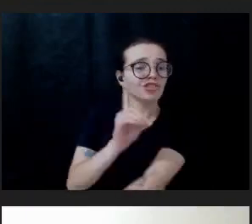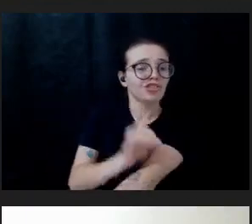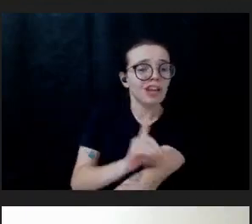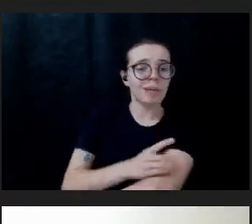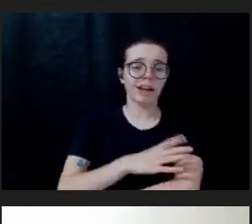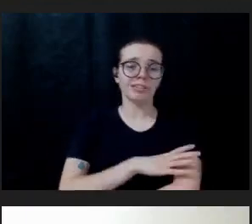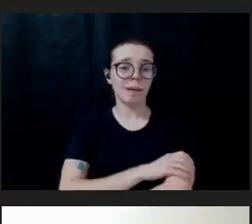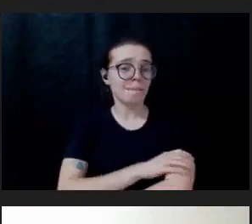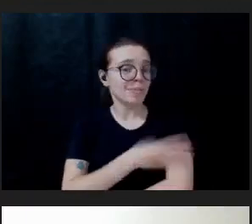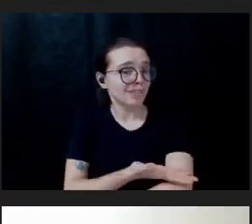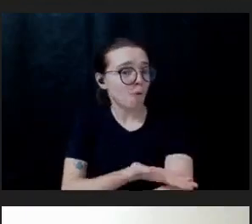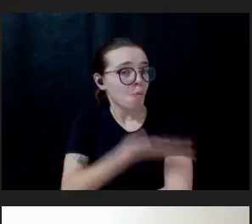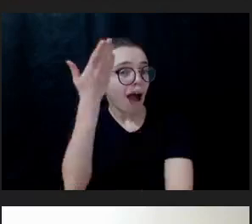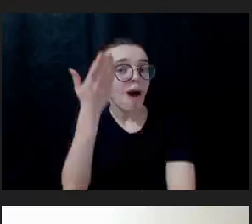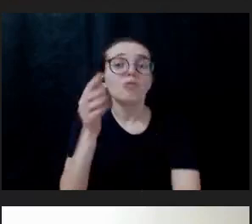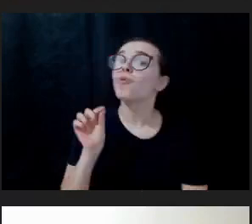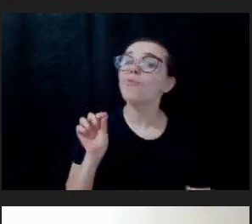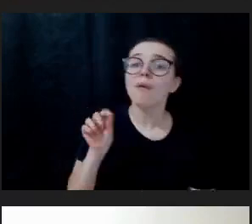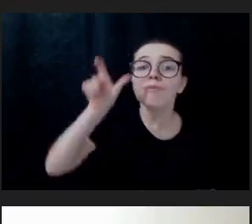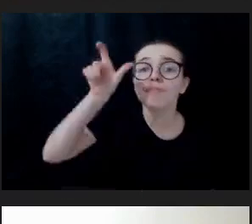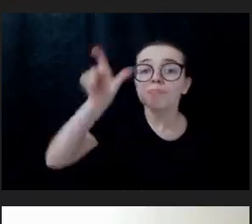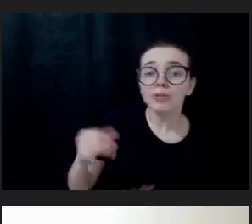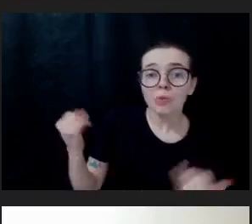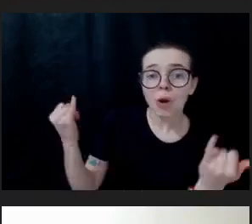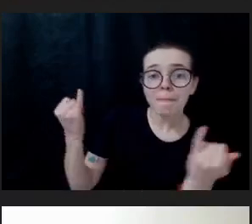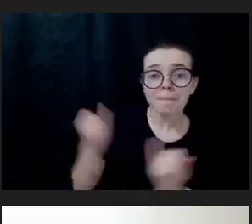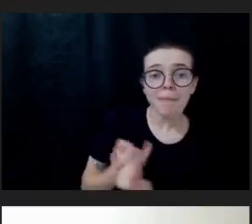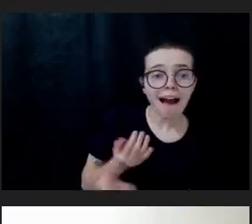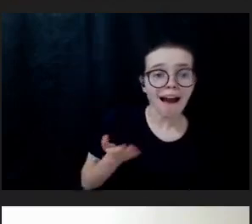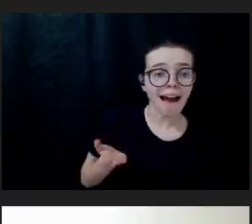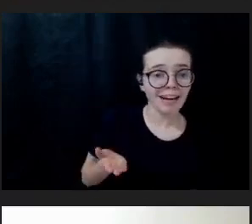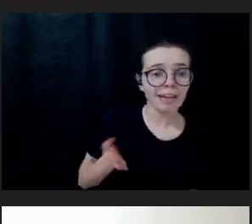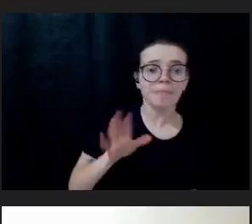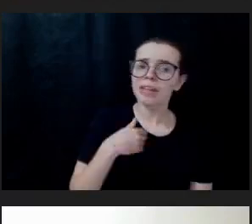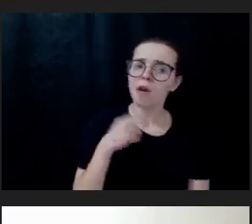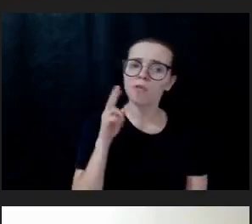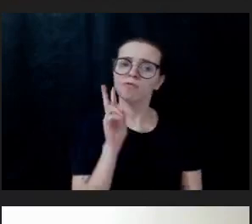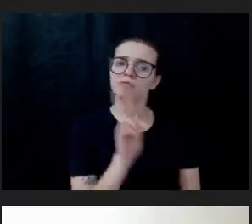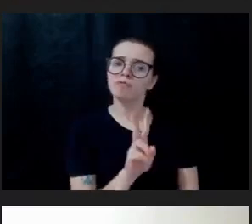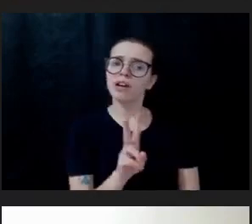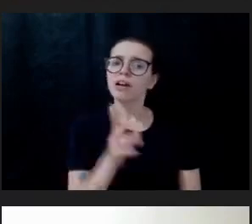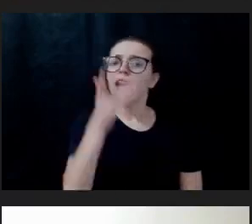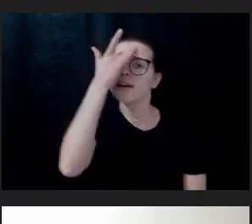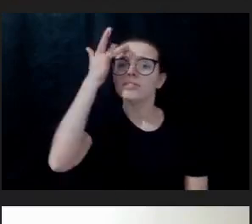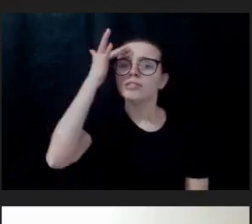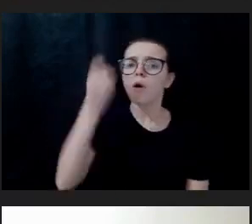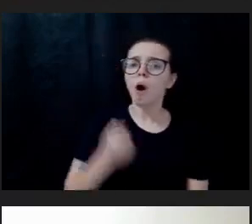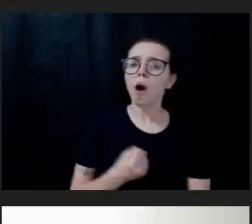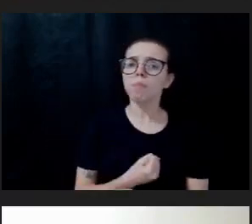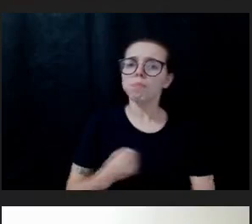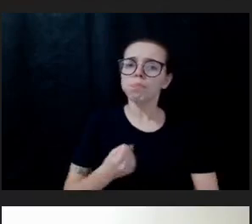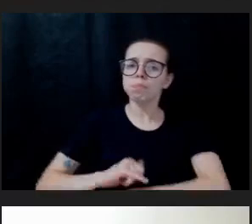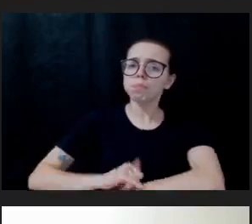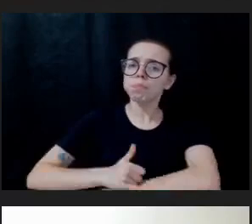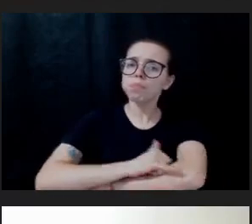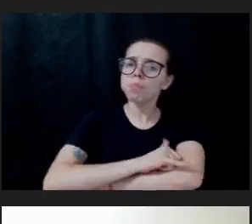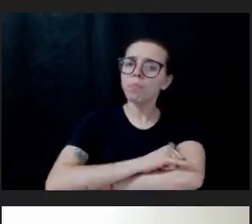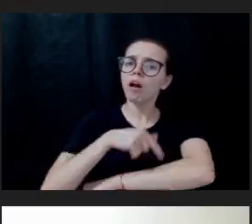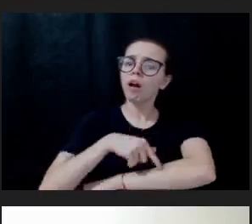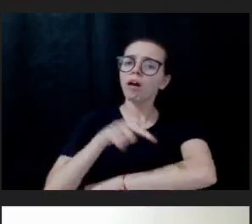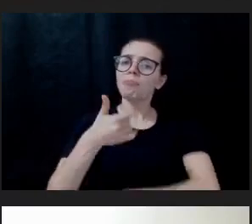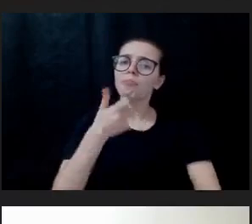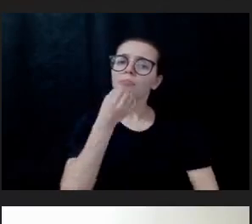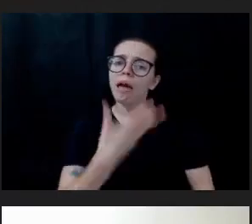pessoas magras e vi que muitas pessoas gordas estão com os exames em dia. Já vi muitos casos assim. O